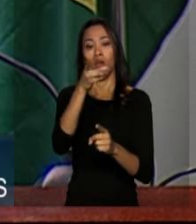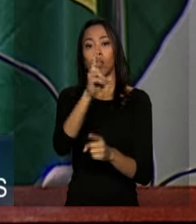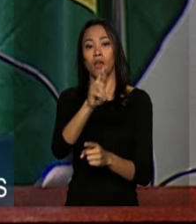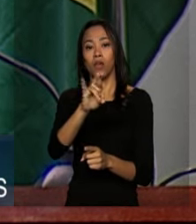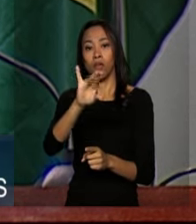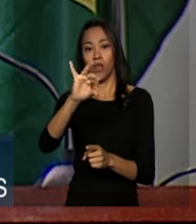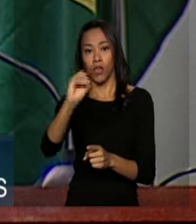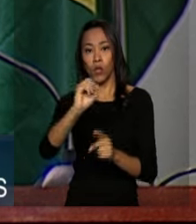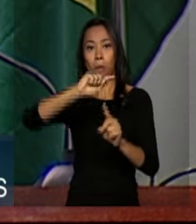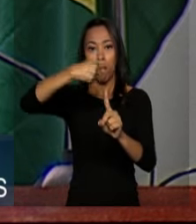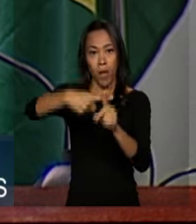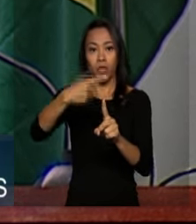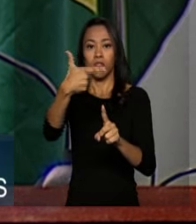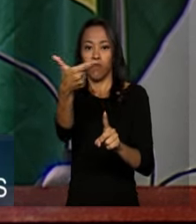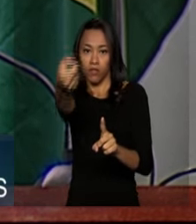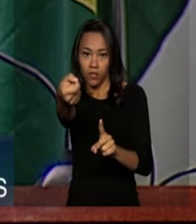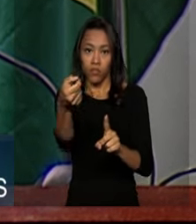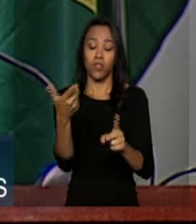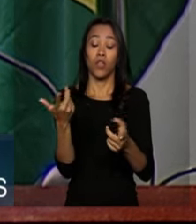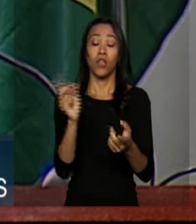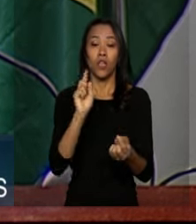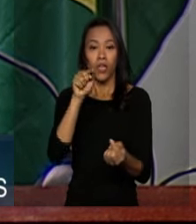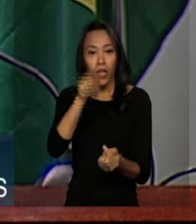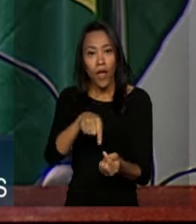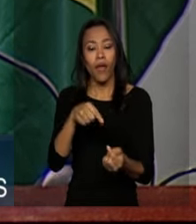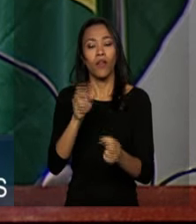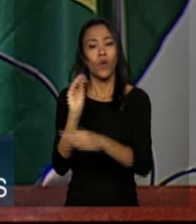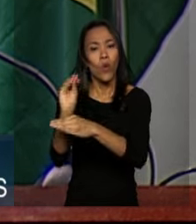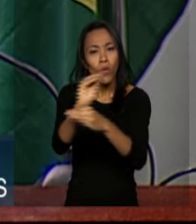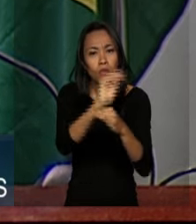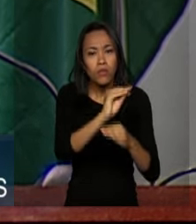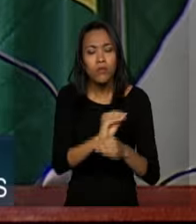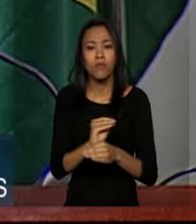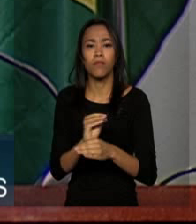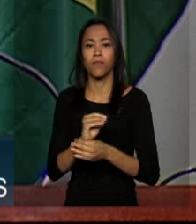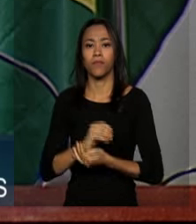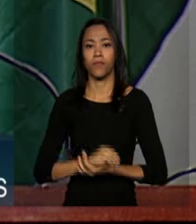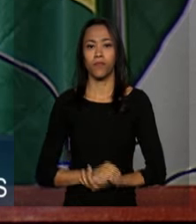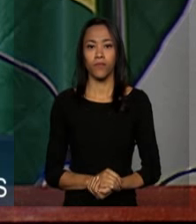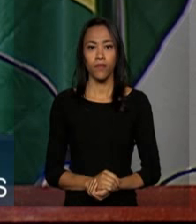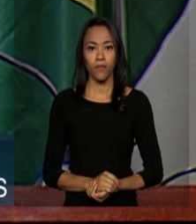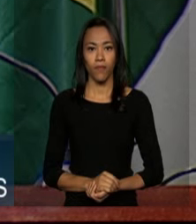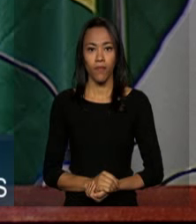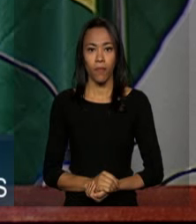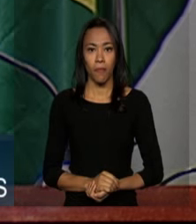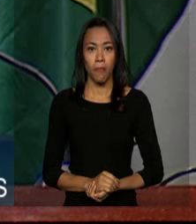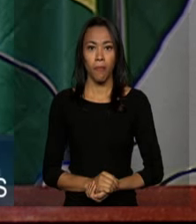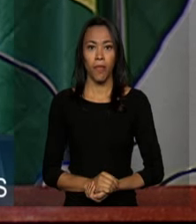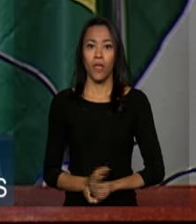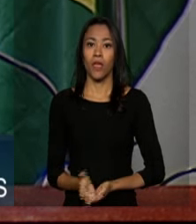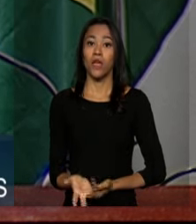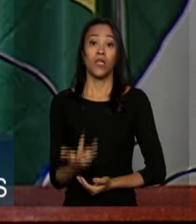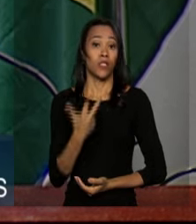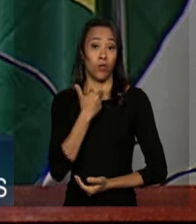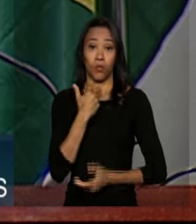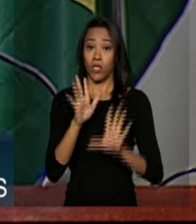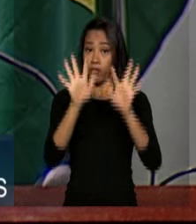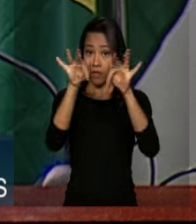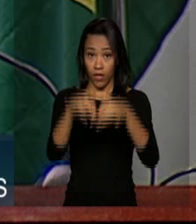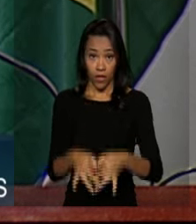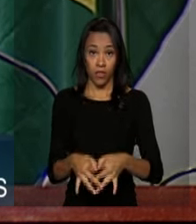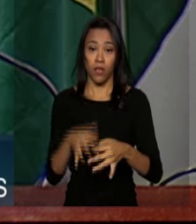dúvida, crescer, incluir, conservar e proteger. Não poderia concluir minhas palavras